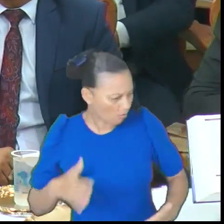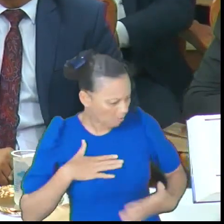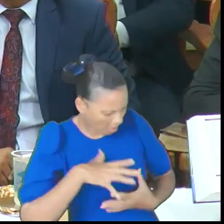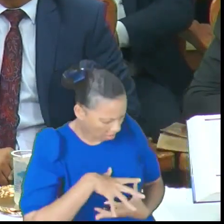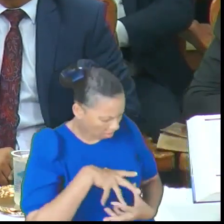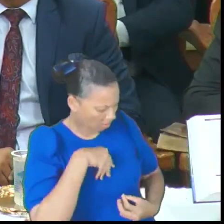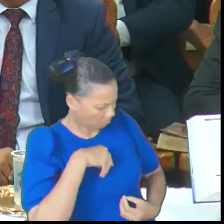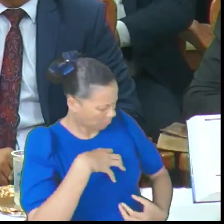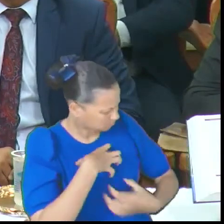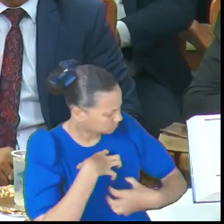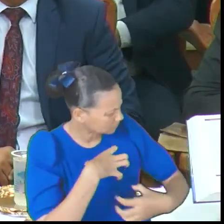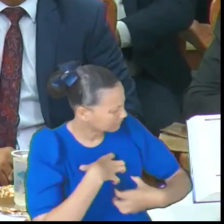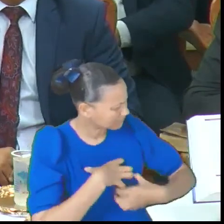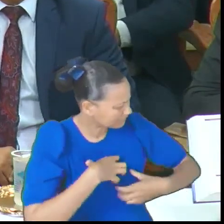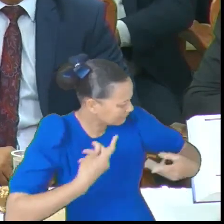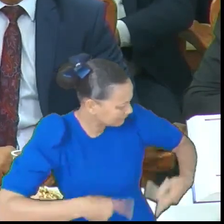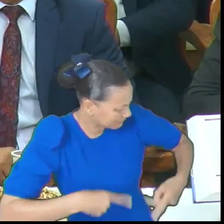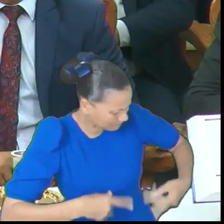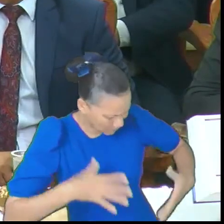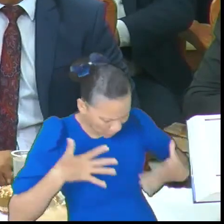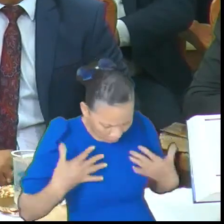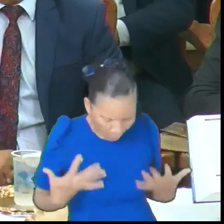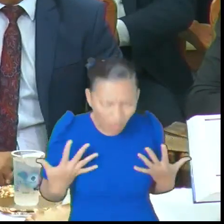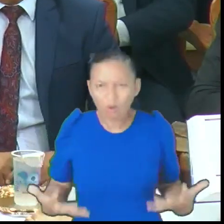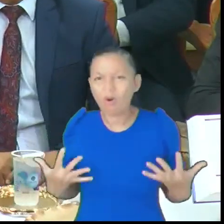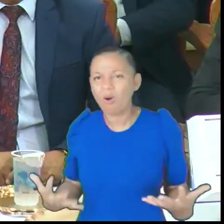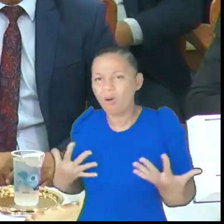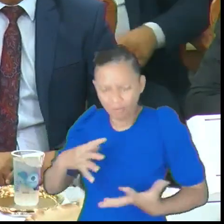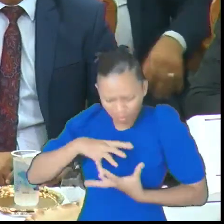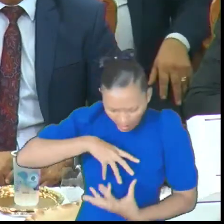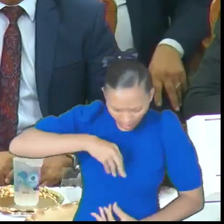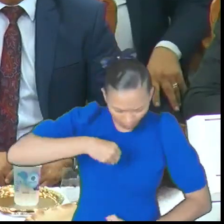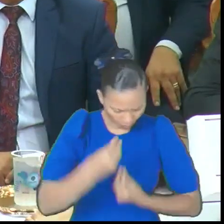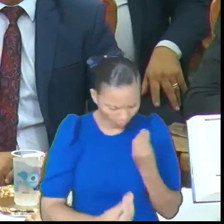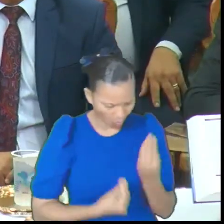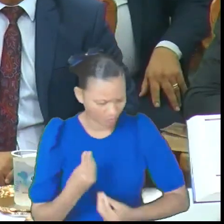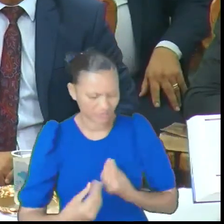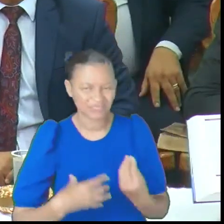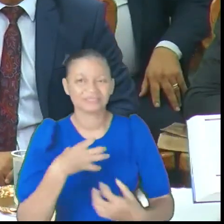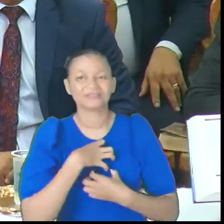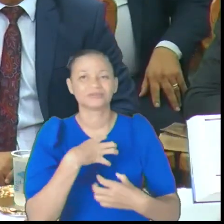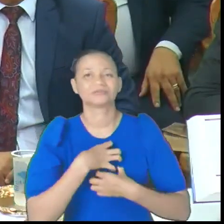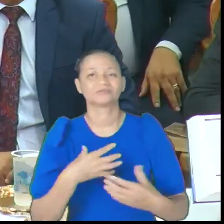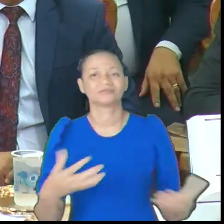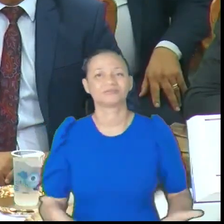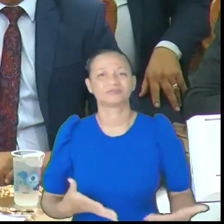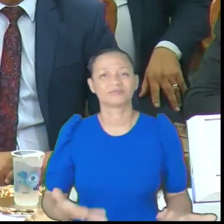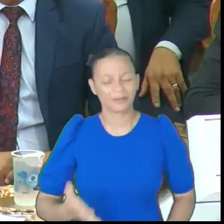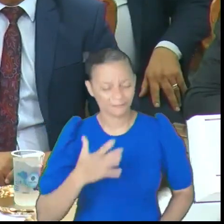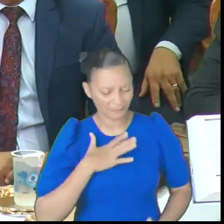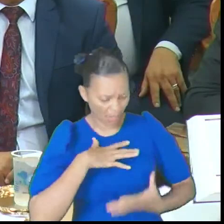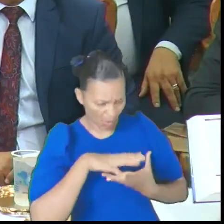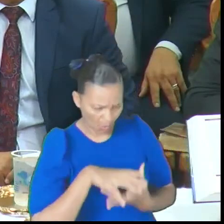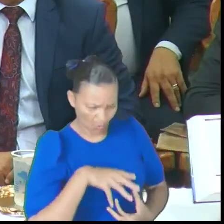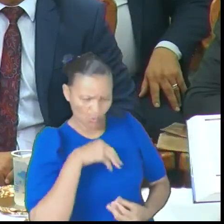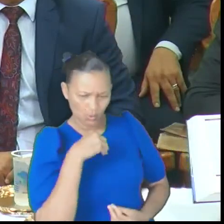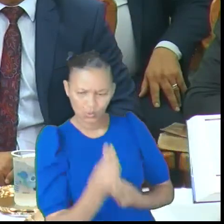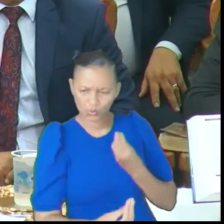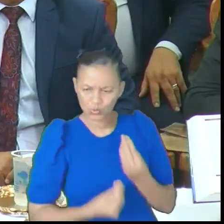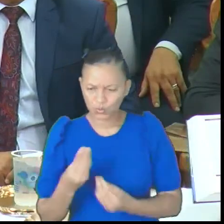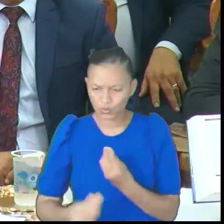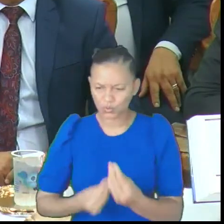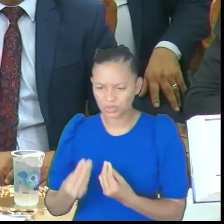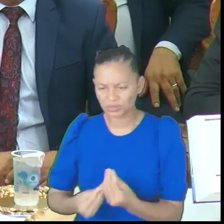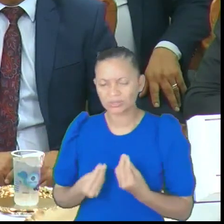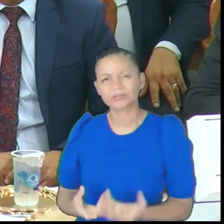de mim? Ó minha alma, como é que tu estás hoje à noite aqui? Ó minha alma, como é que